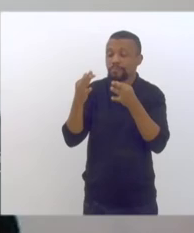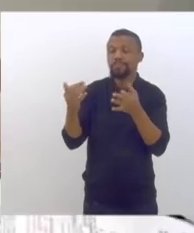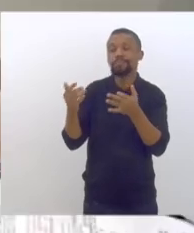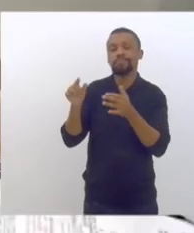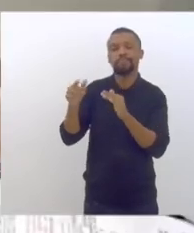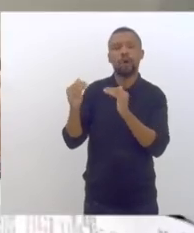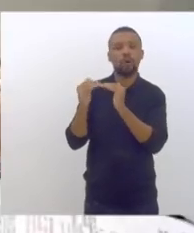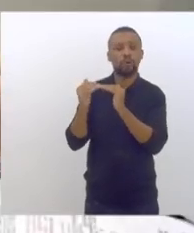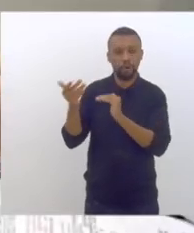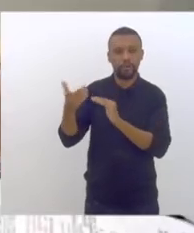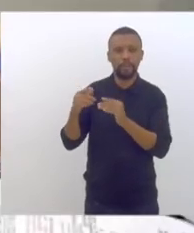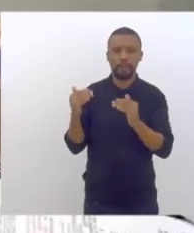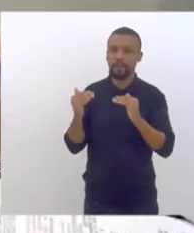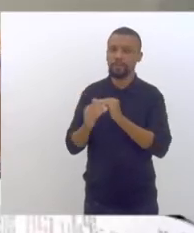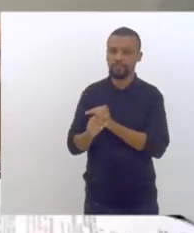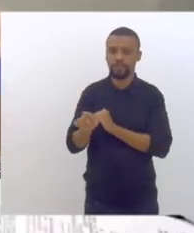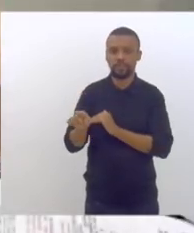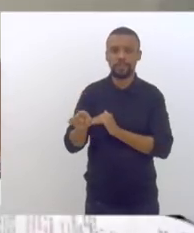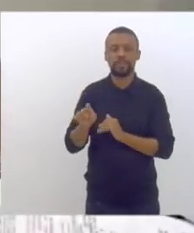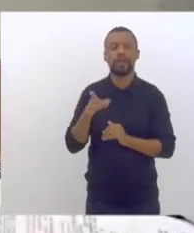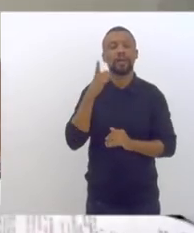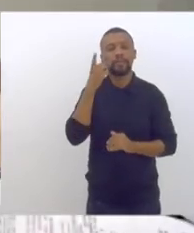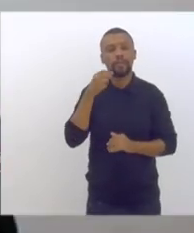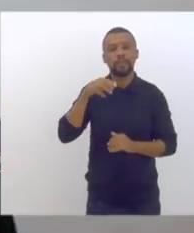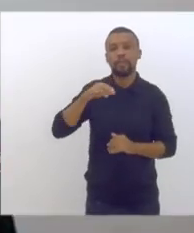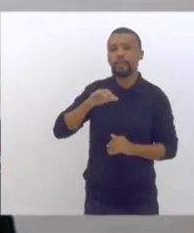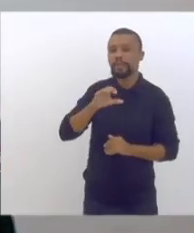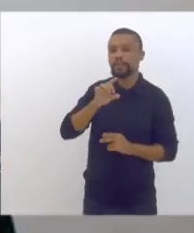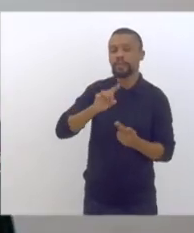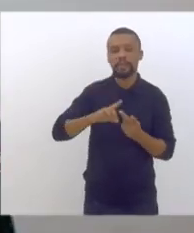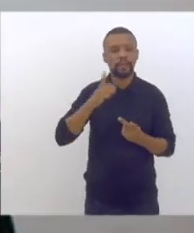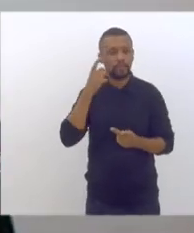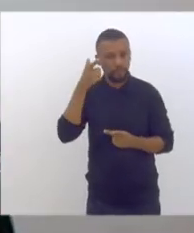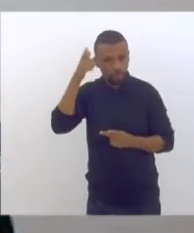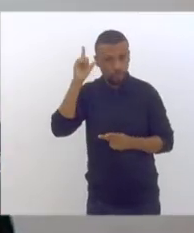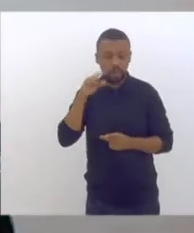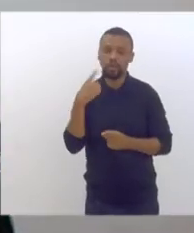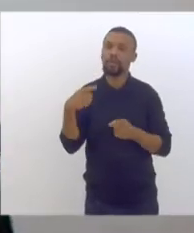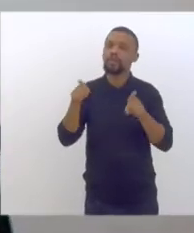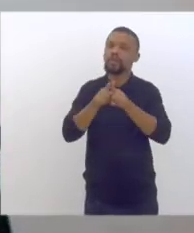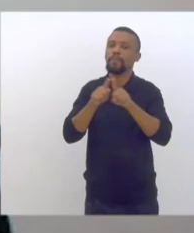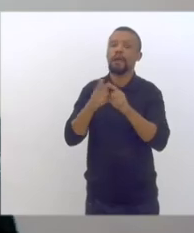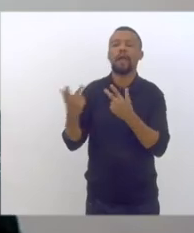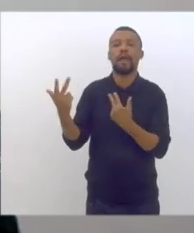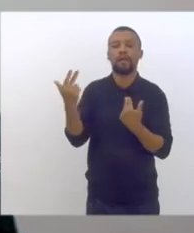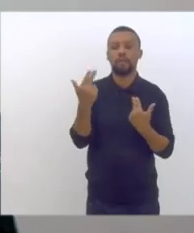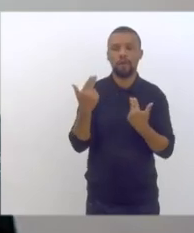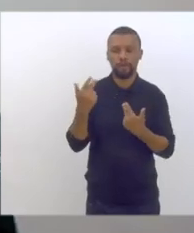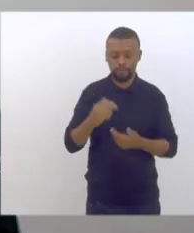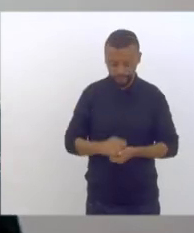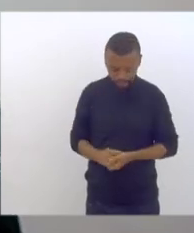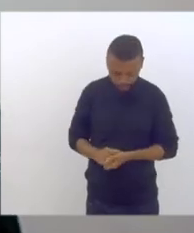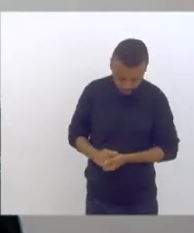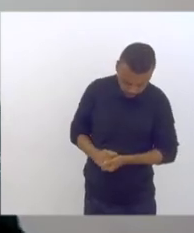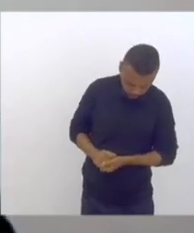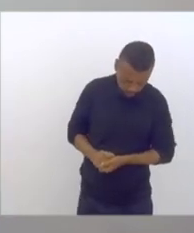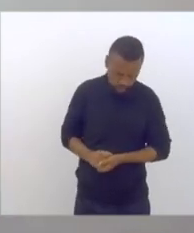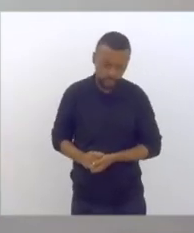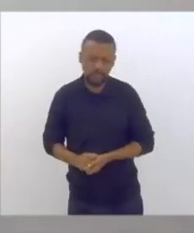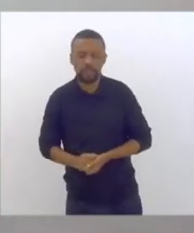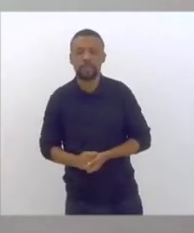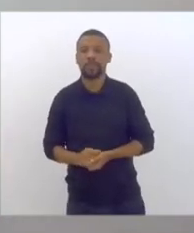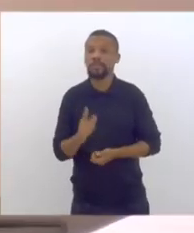60 Deputado Luiz Paulo acompanhando acompanha a